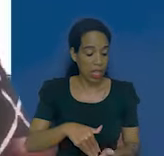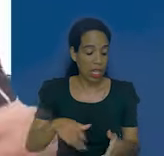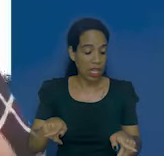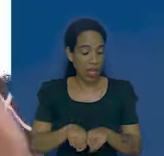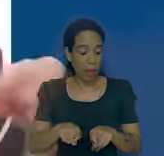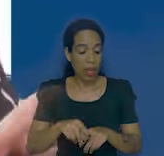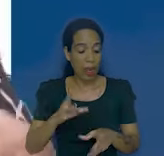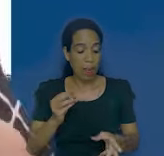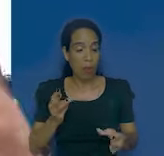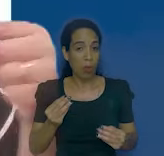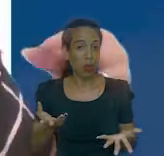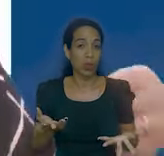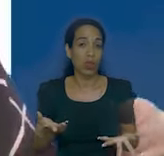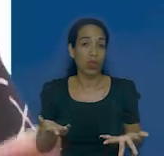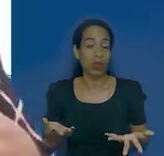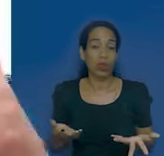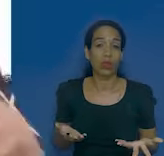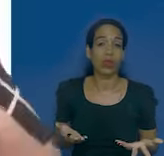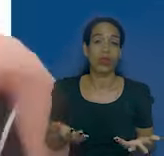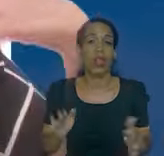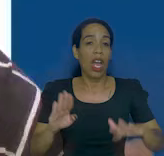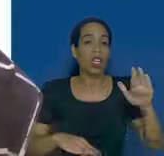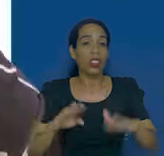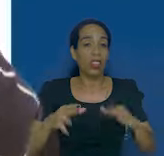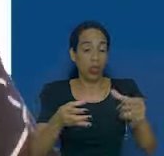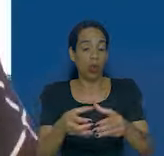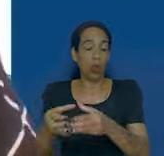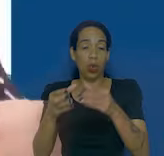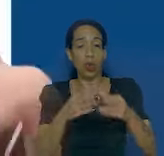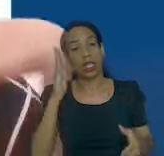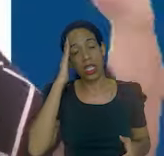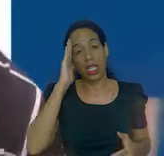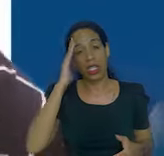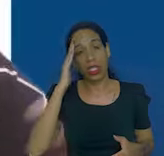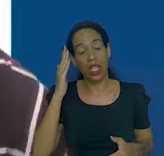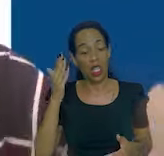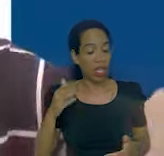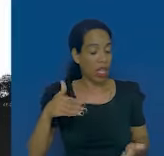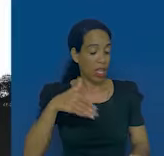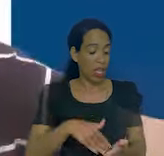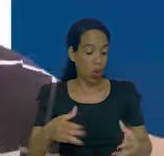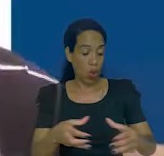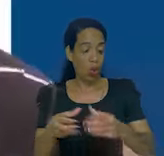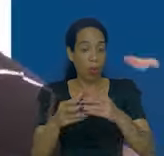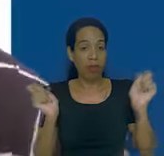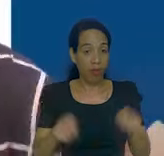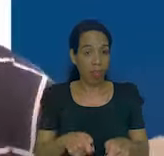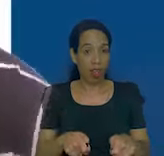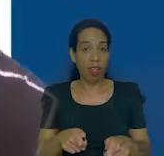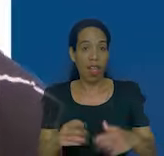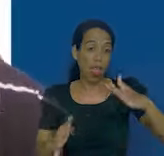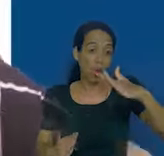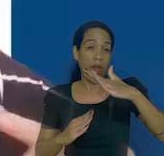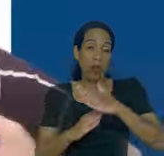tema 1046, era muito vacilante, né? Algumas turmas entendiam que a norma, até onde a norma coletiva podia ir era